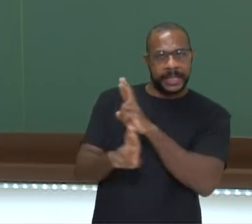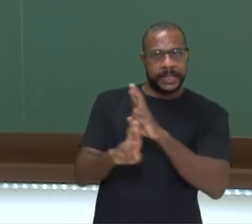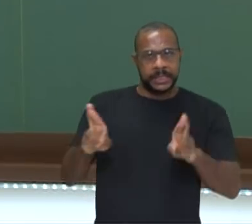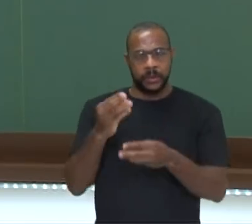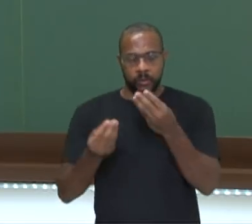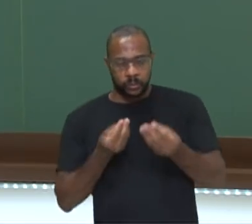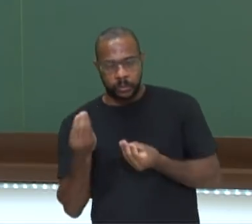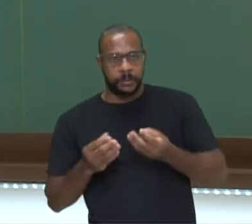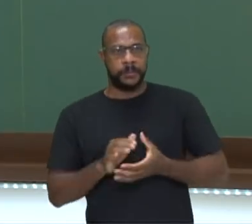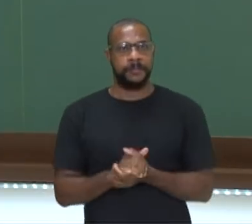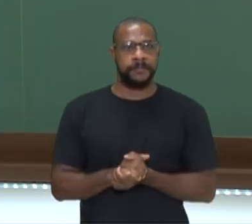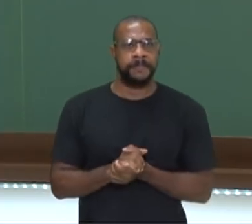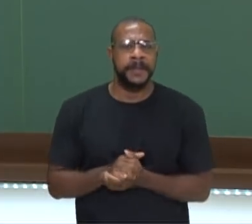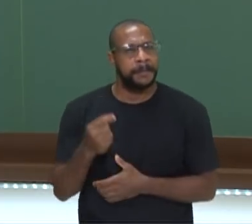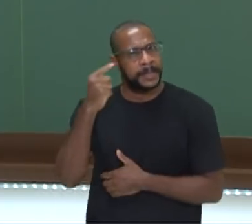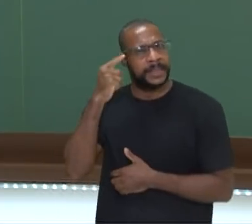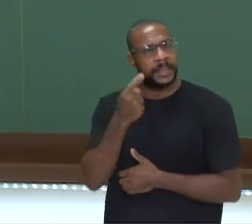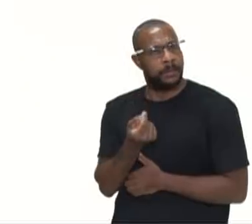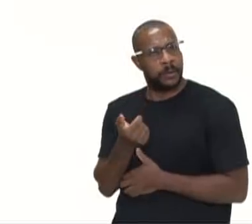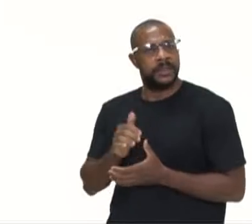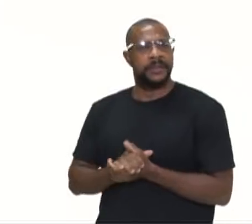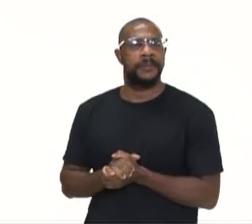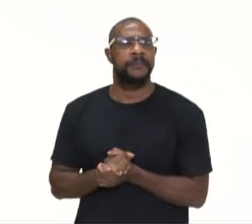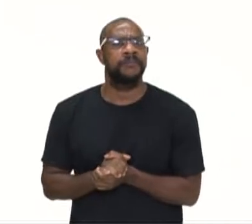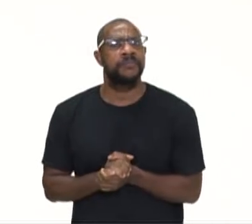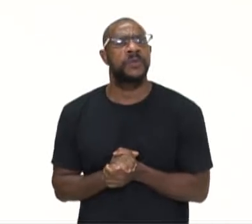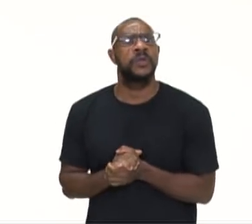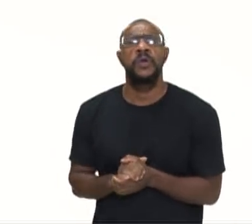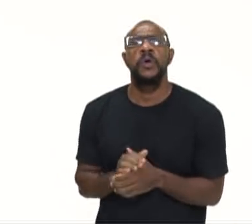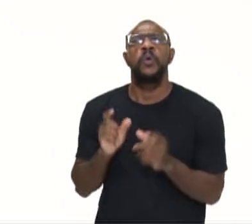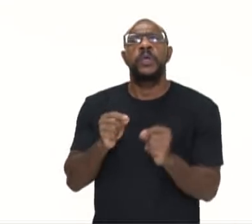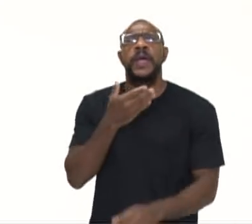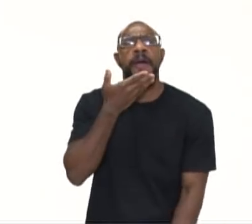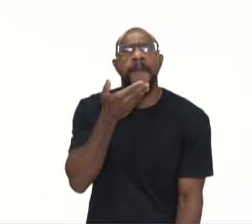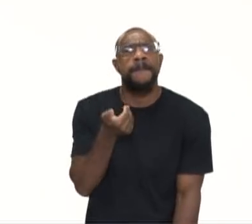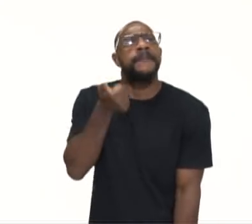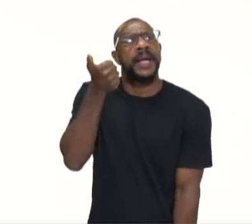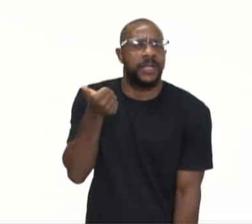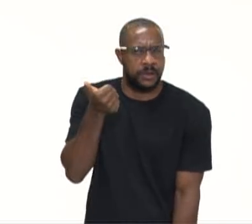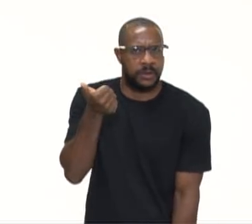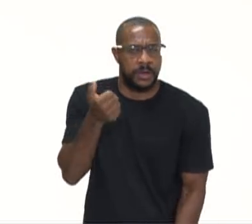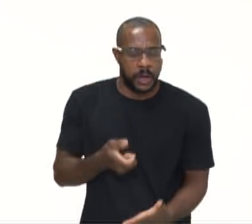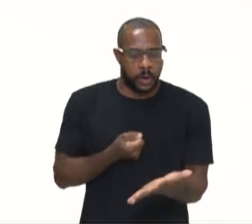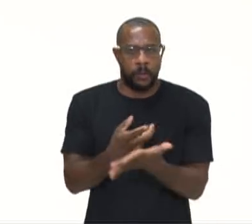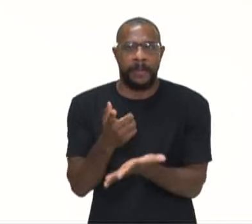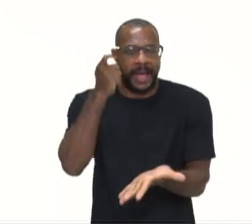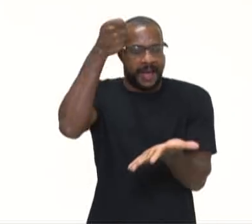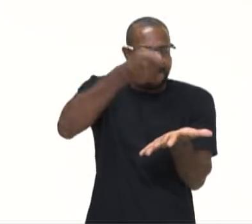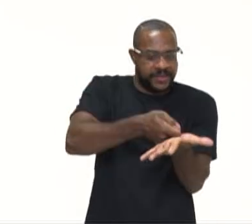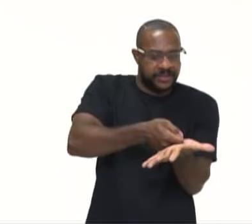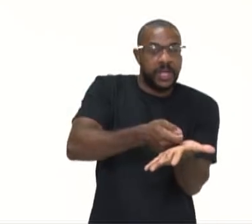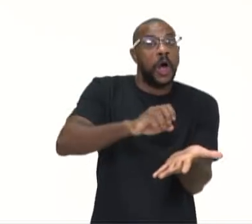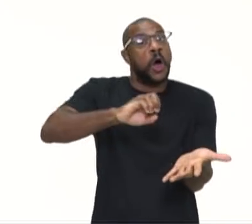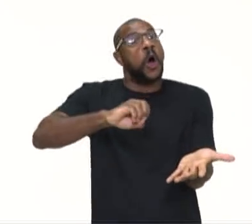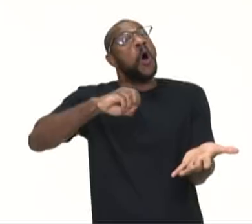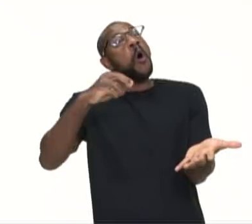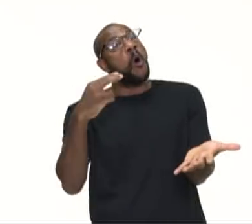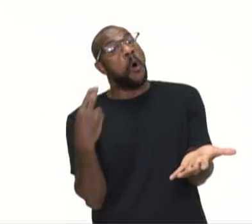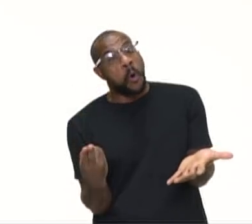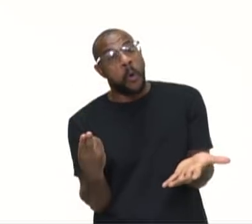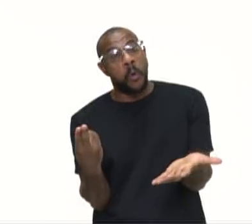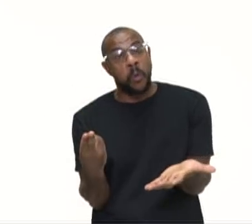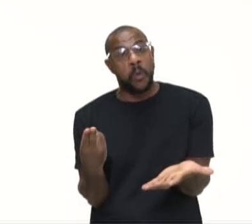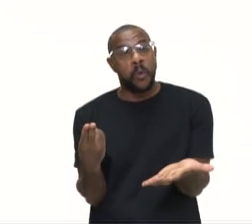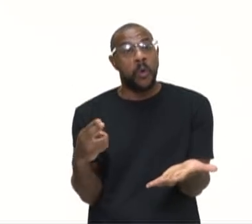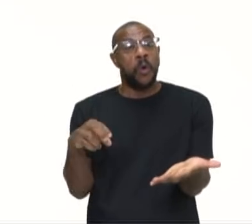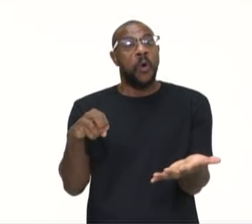dois. Então vamos pensar um pouquinho. O que é mais vantajoso? Comprar à vista ou